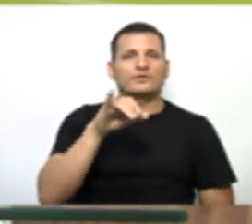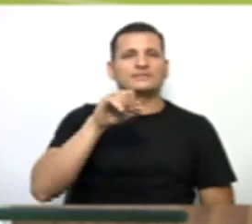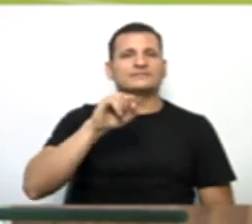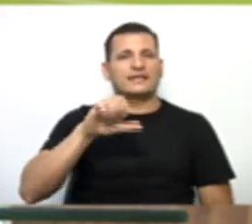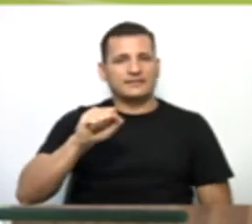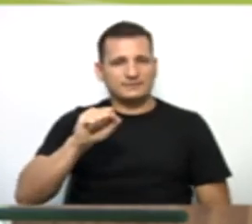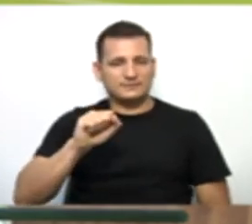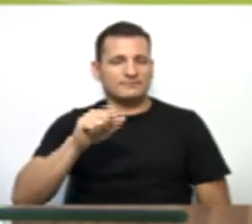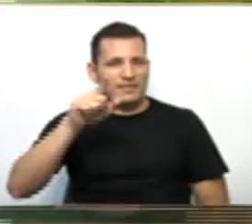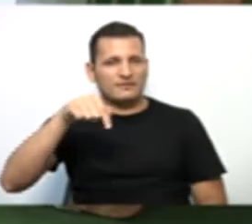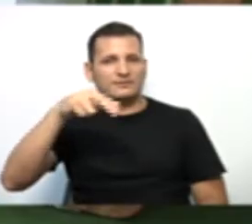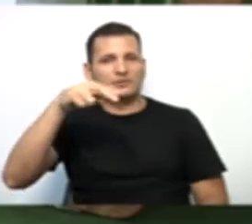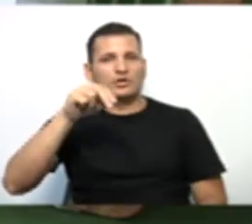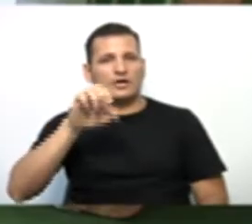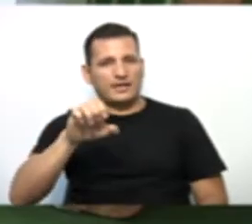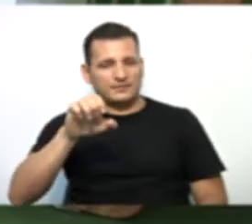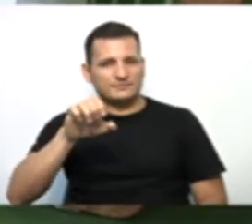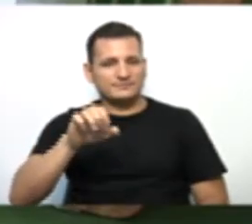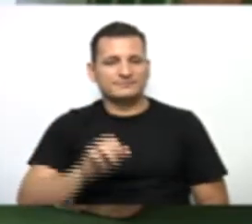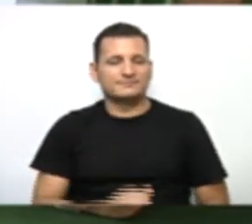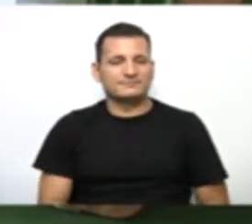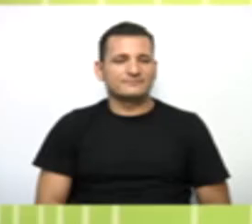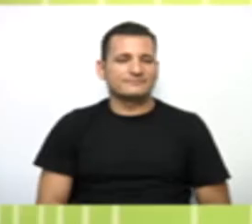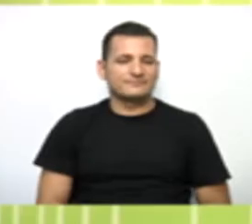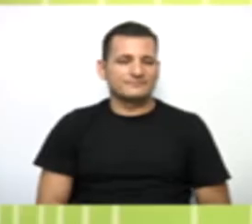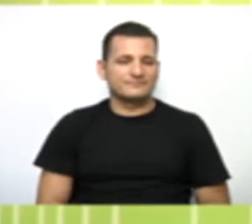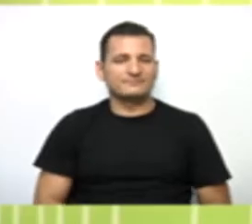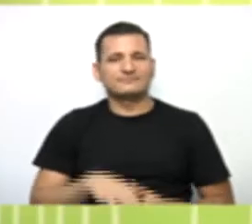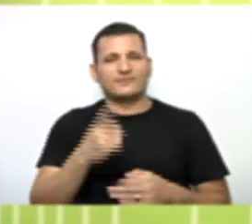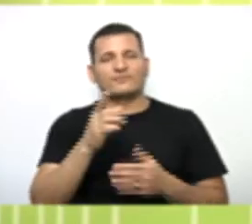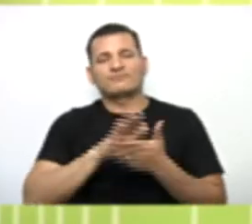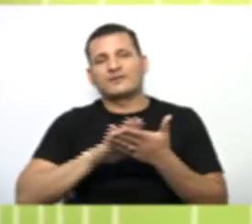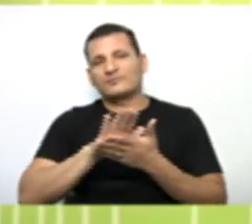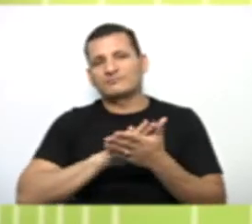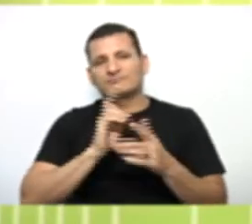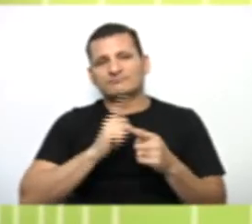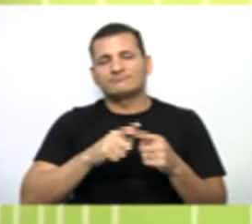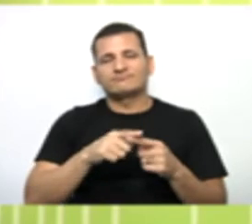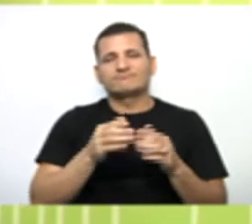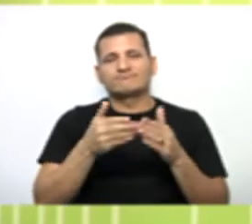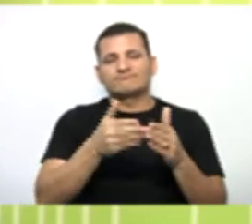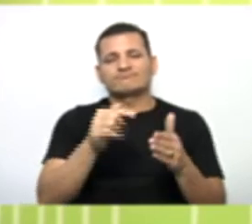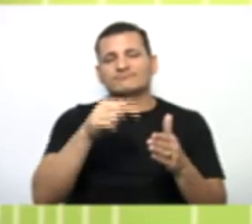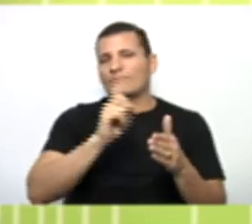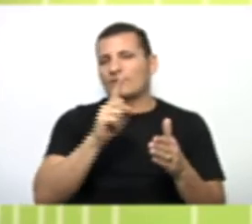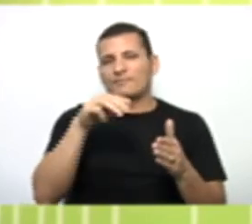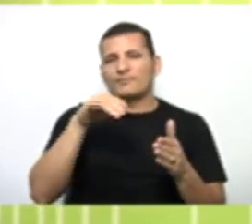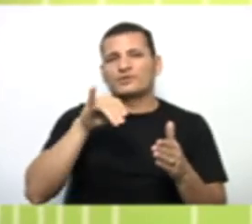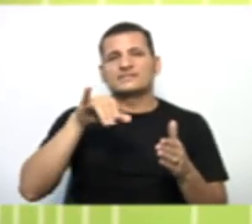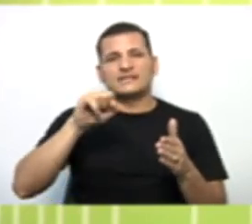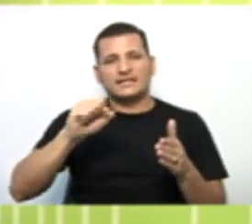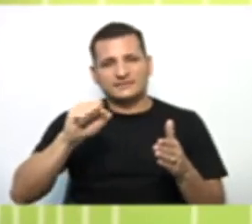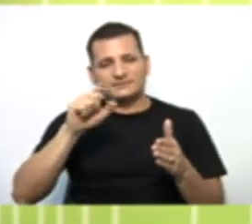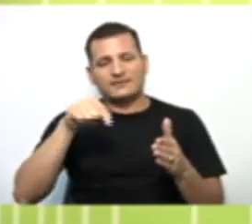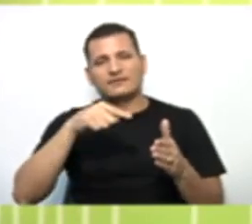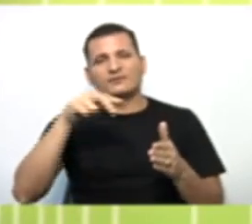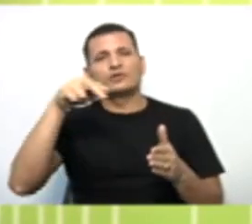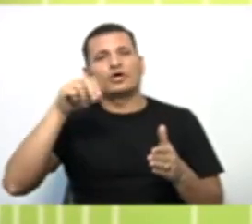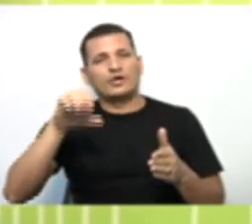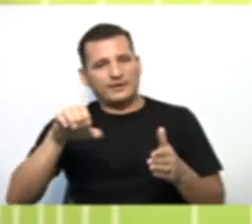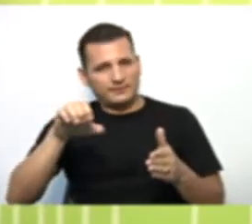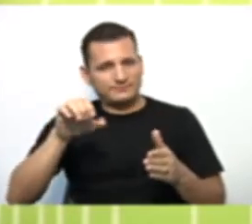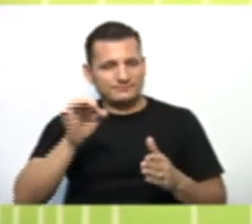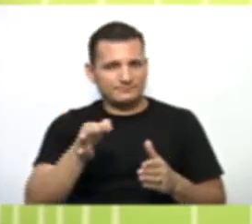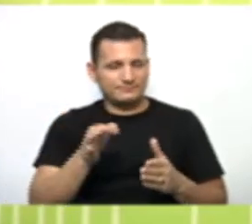foi Noé. Isso, a resposta correta então é nenhum, porque a arca não é de Moisés, a arca é de Noé. Falta